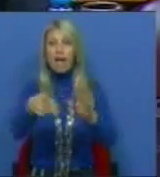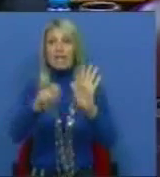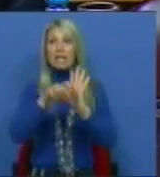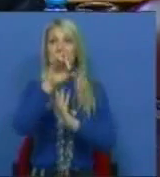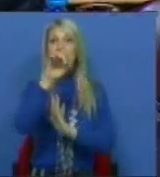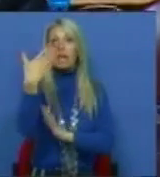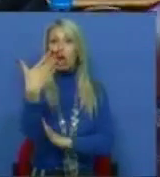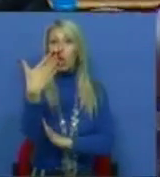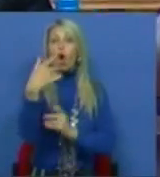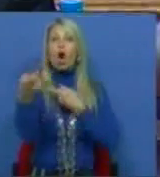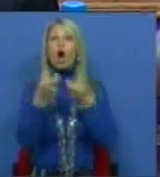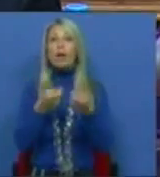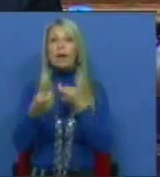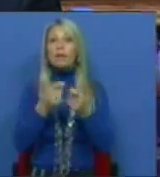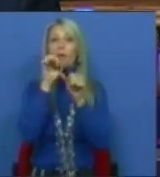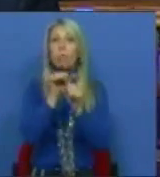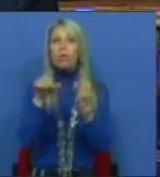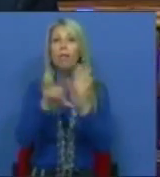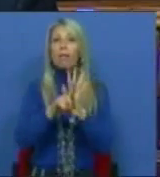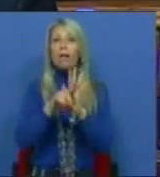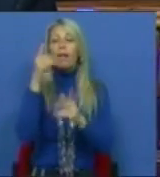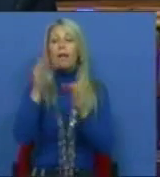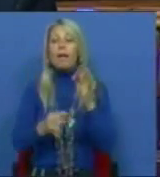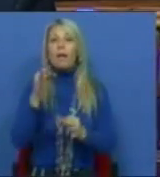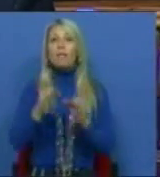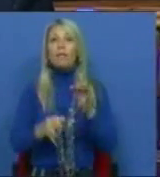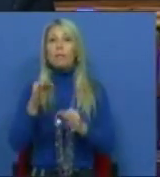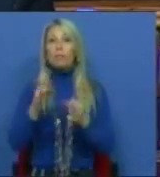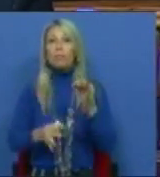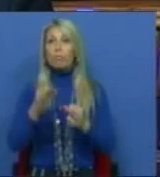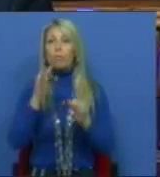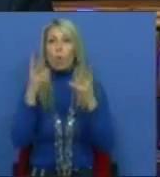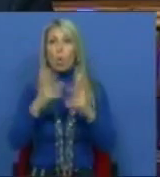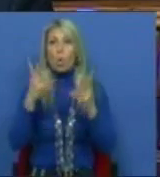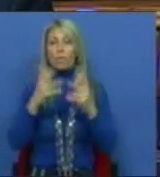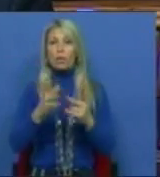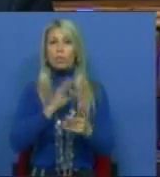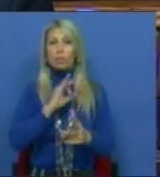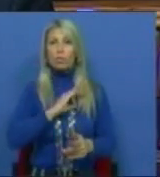61 da Lei de Organização e Processo do Tribunal de Contas. O Sr. Ministro está consciente